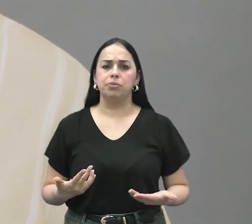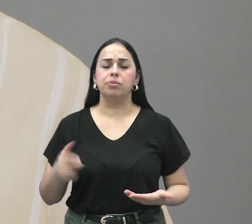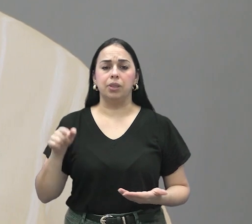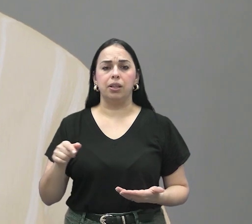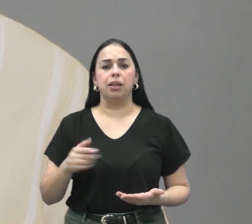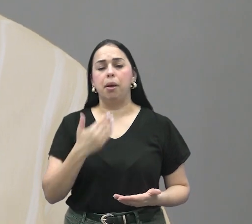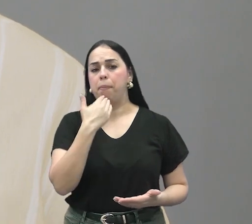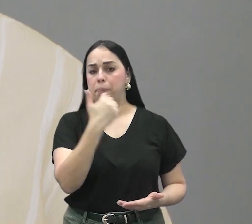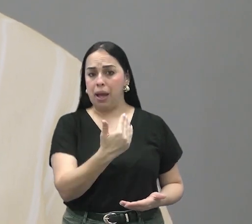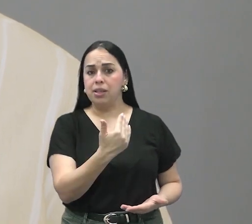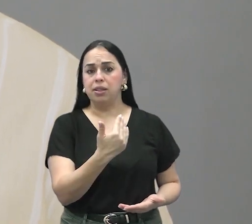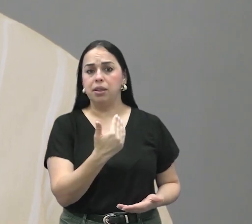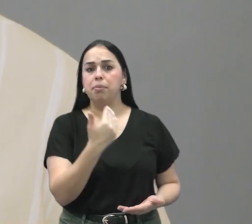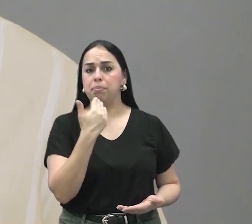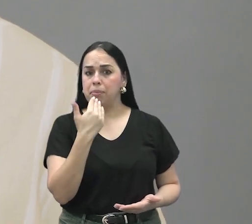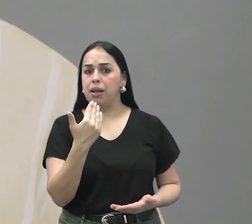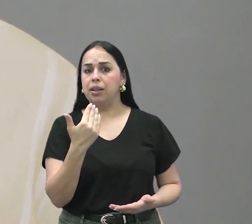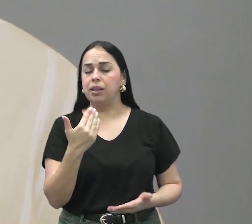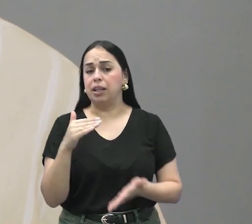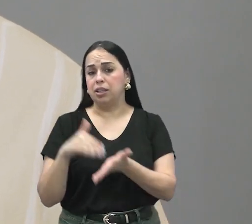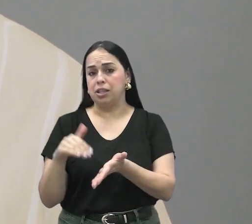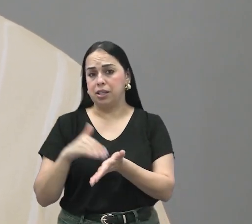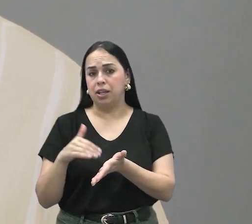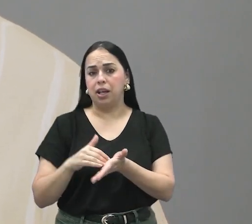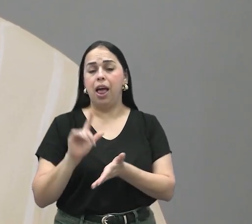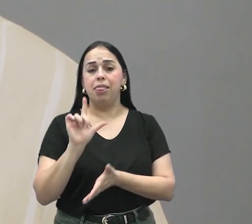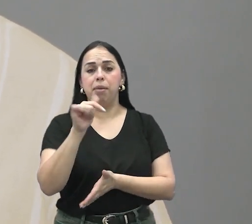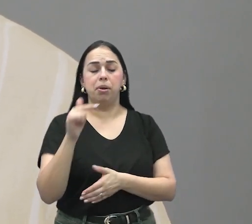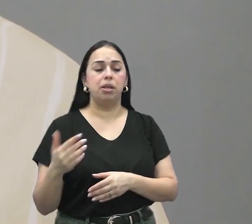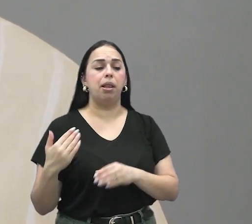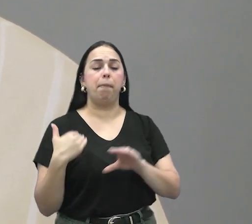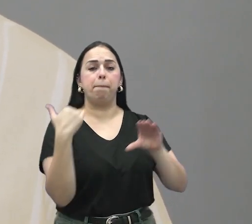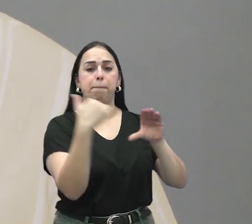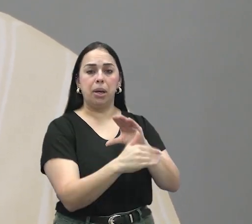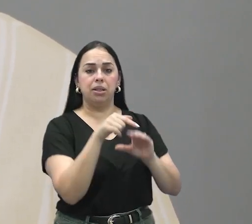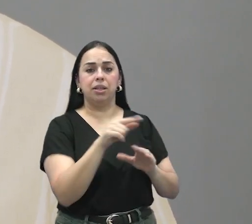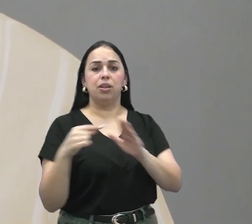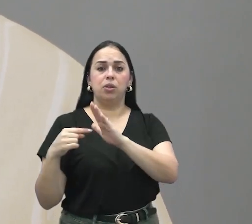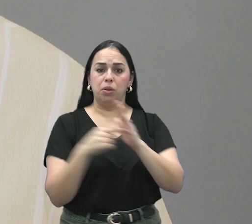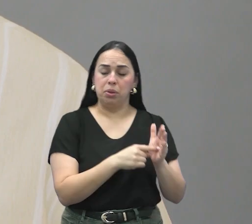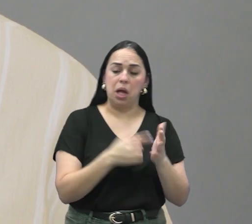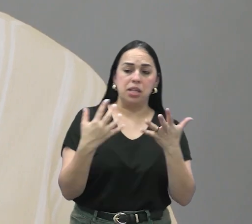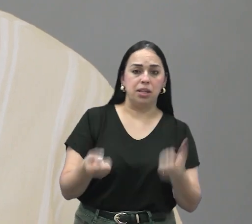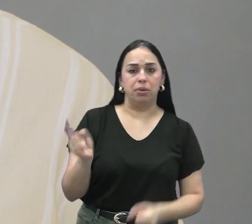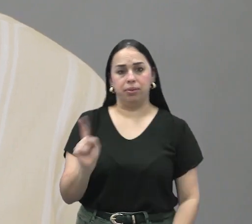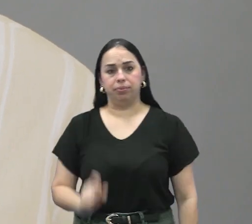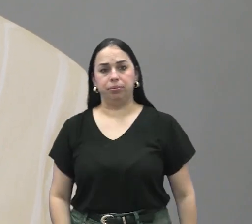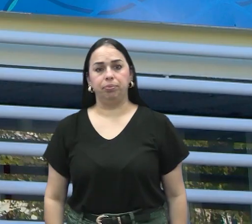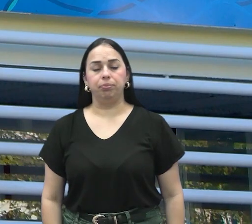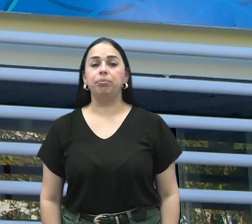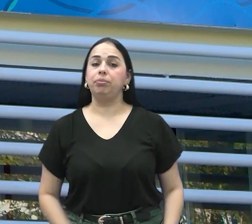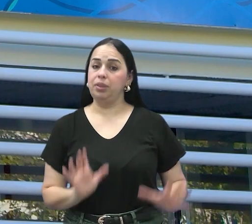aciona ao departamento, a divisão de torneios e competições da secretaria e ele notifica o procurador para que isso vire uma denúncia ou não,